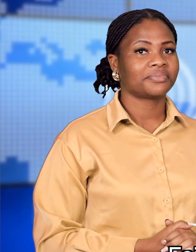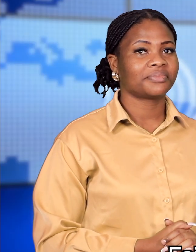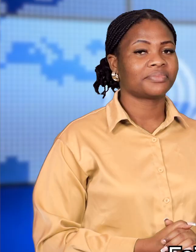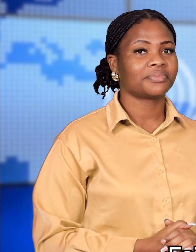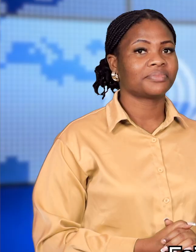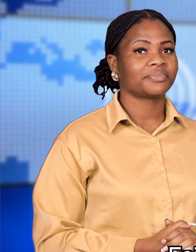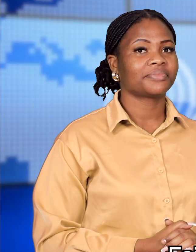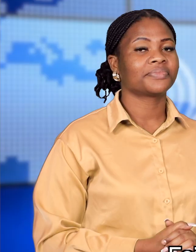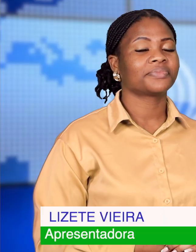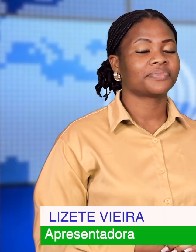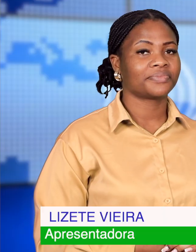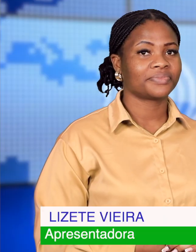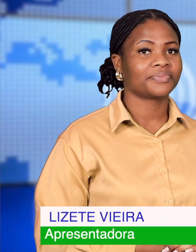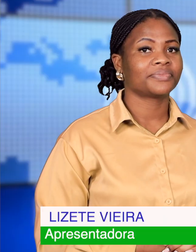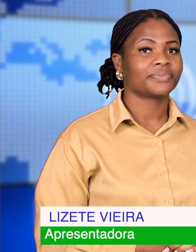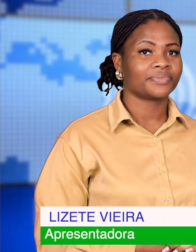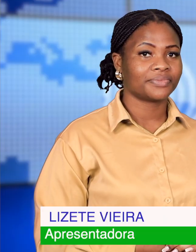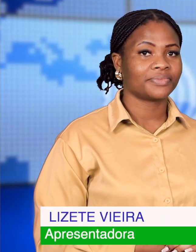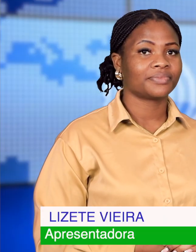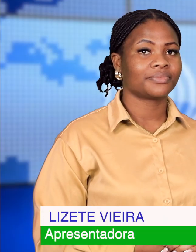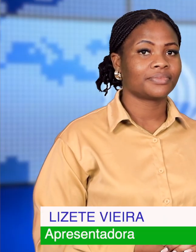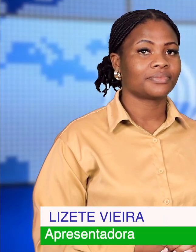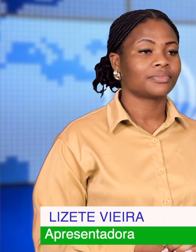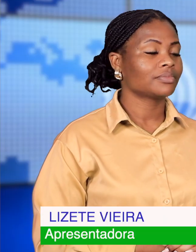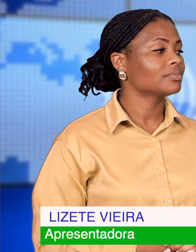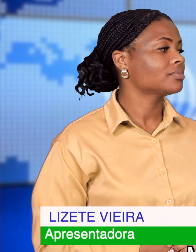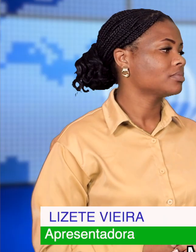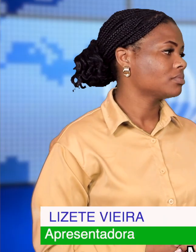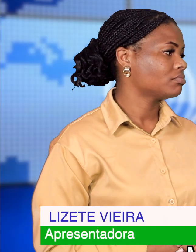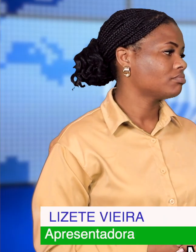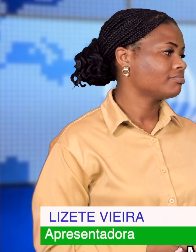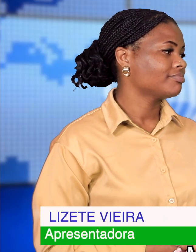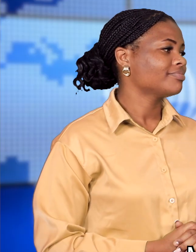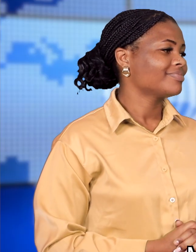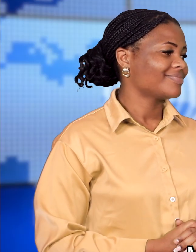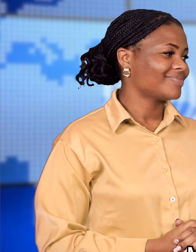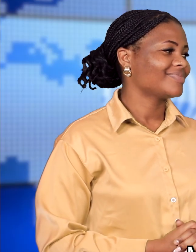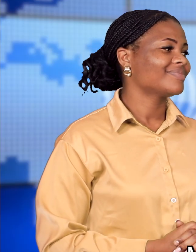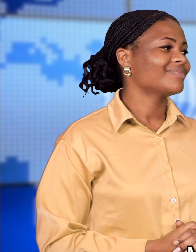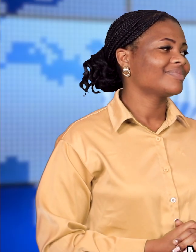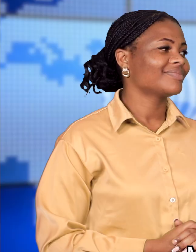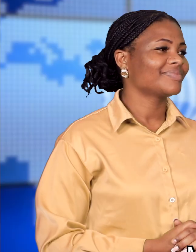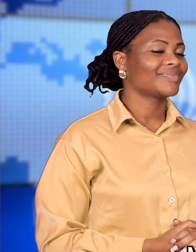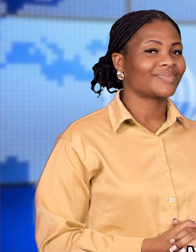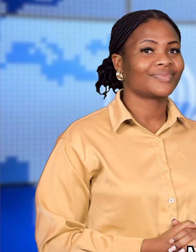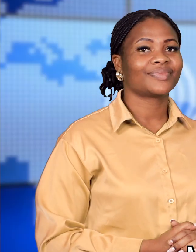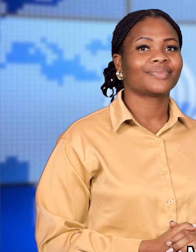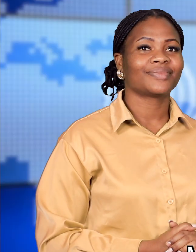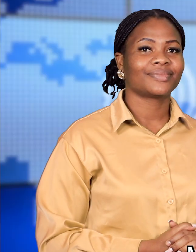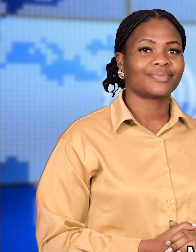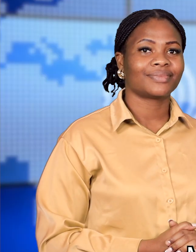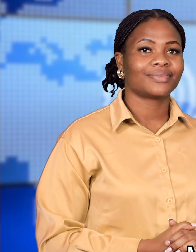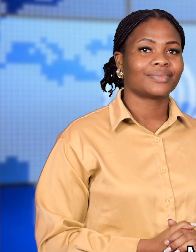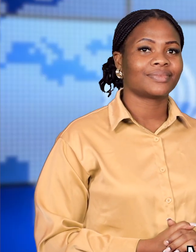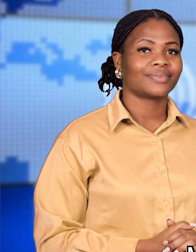partilha e reflexão sobre inclusão e direitos das crianças. Mas não é um adeus, e sim um até